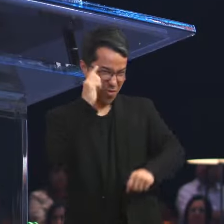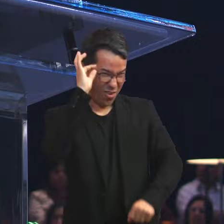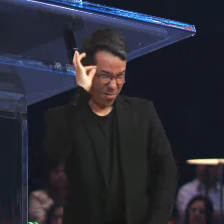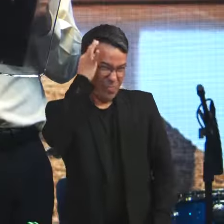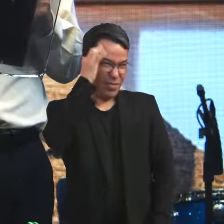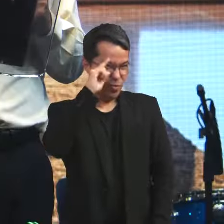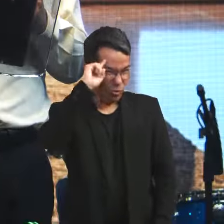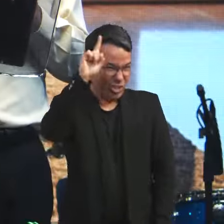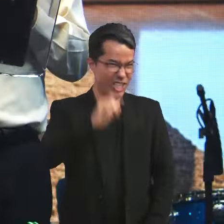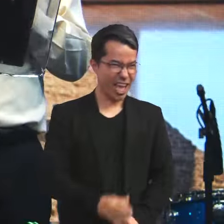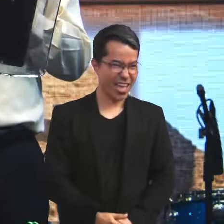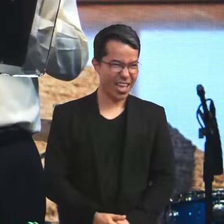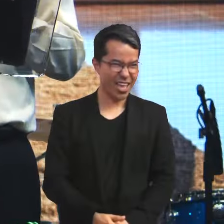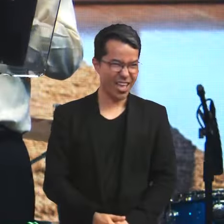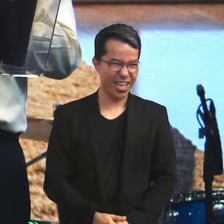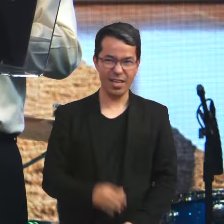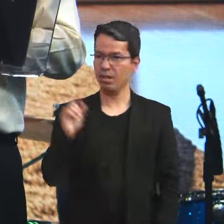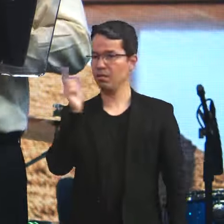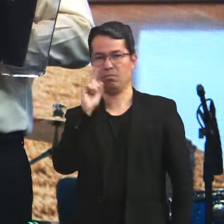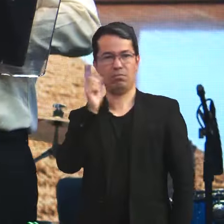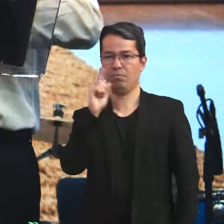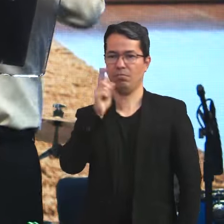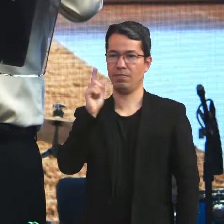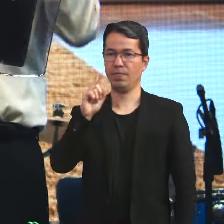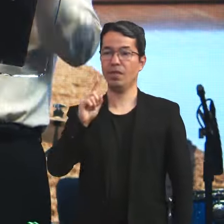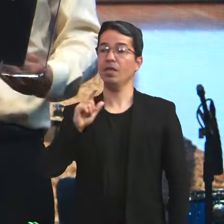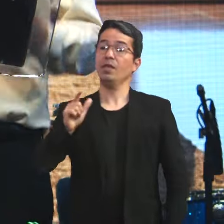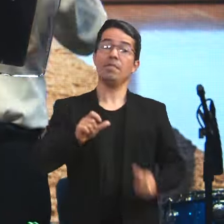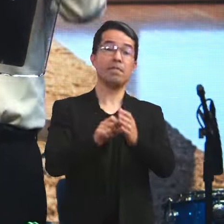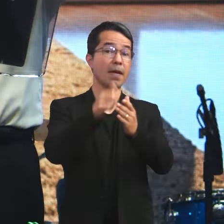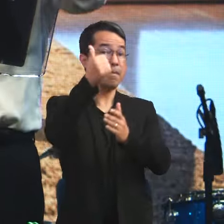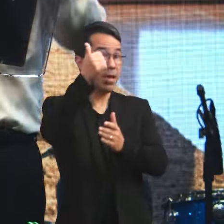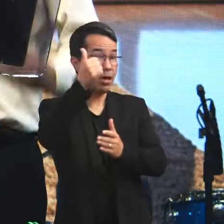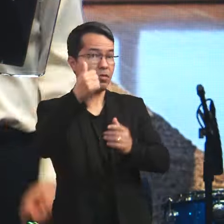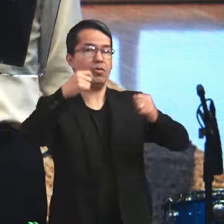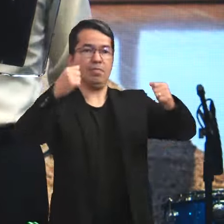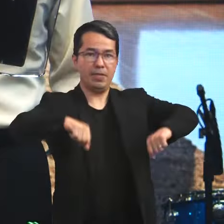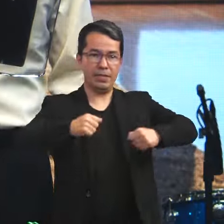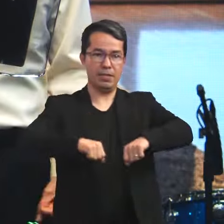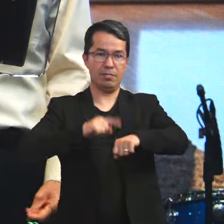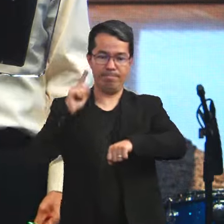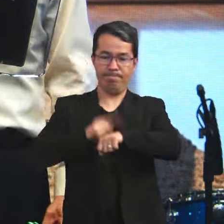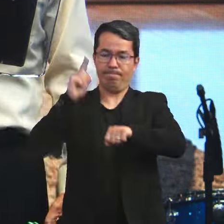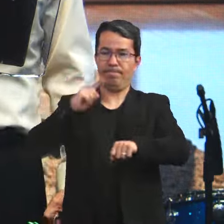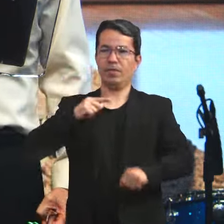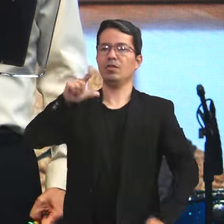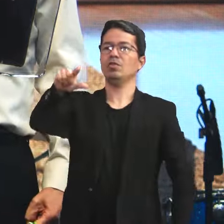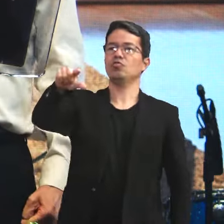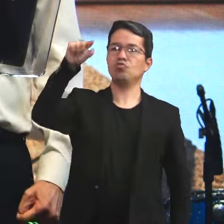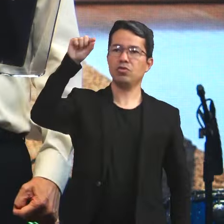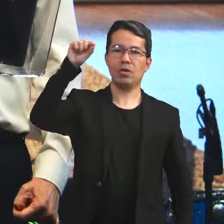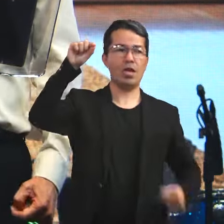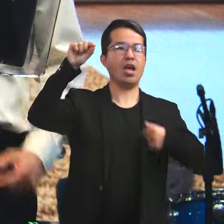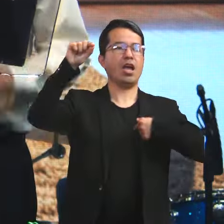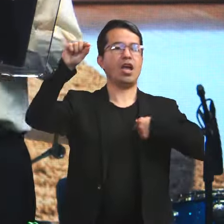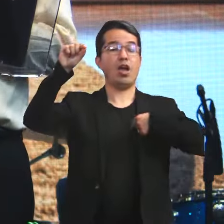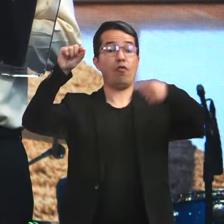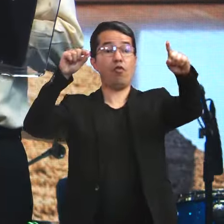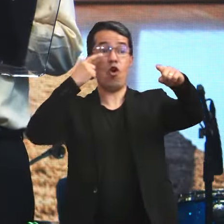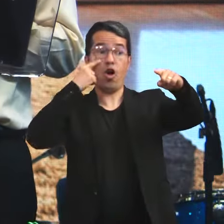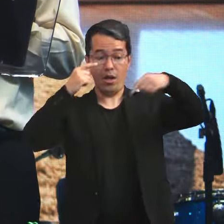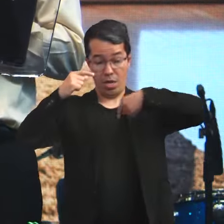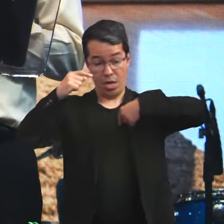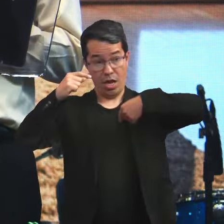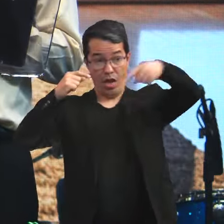moment porque H um momento Emas vid quando quando deam chegar ser ISO